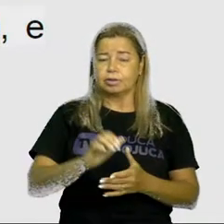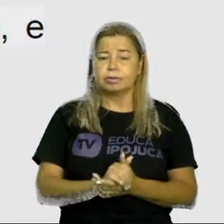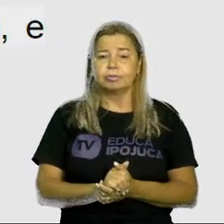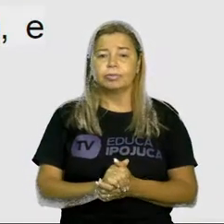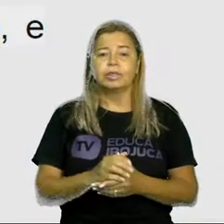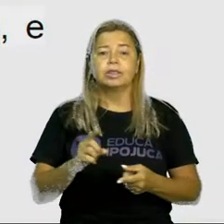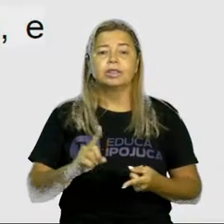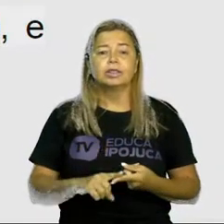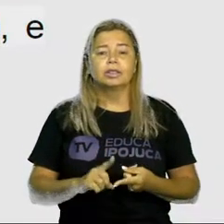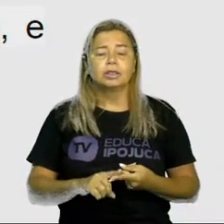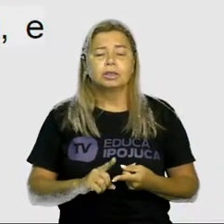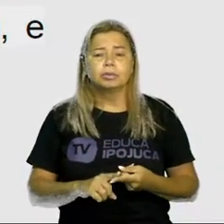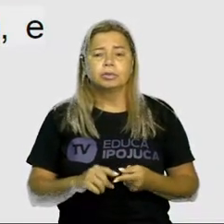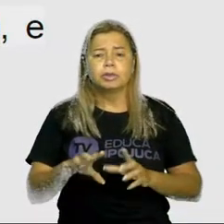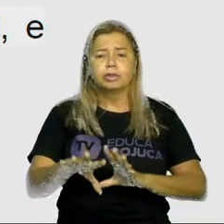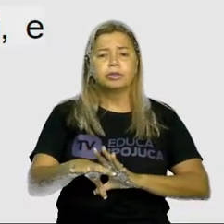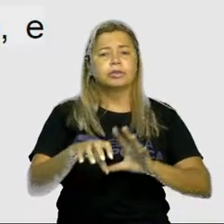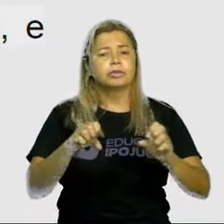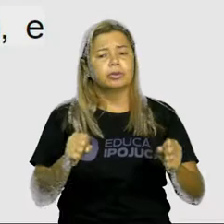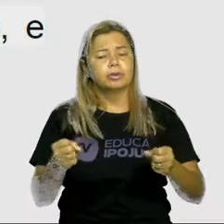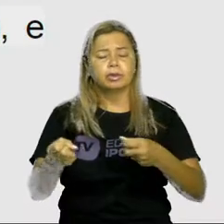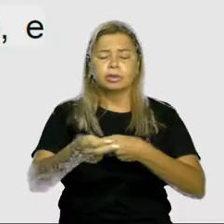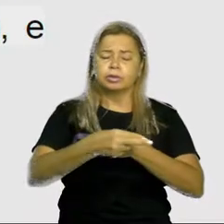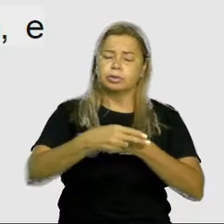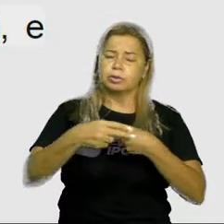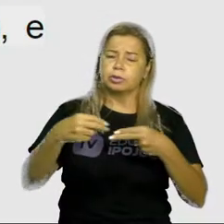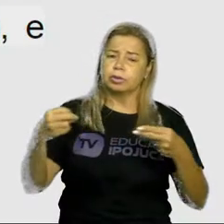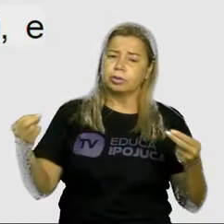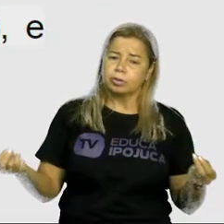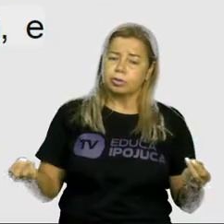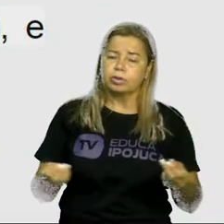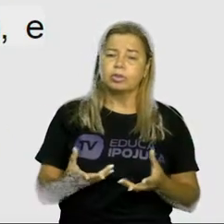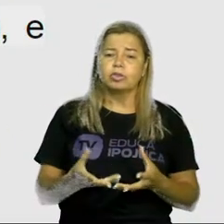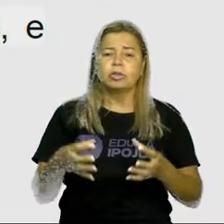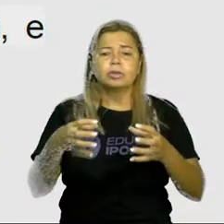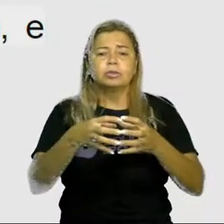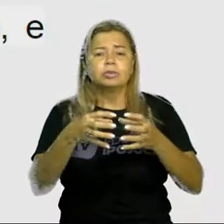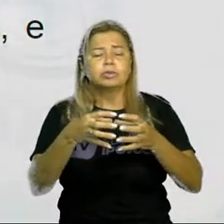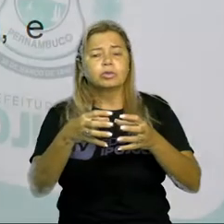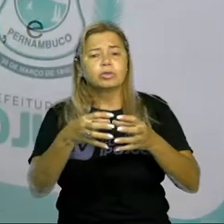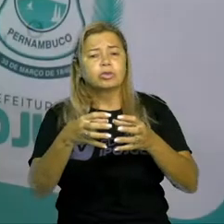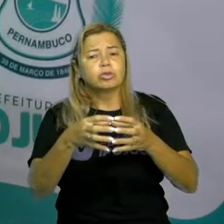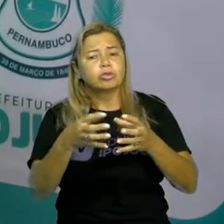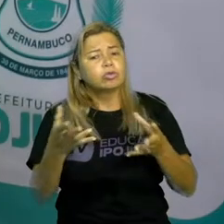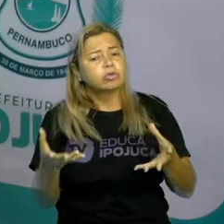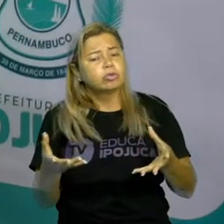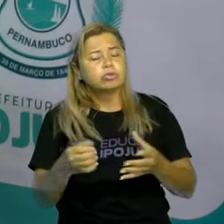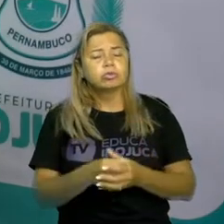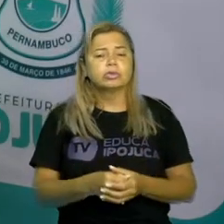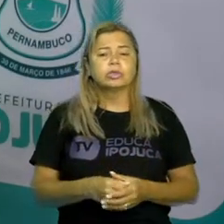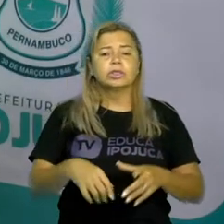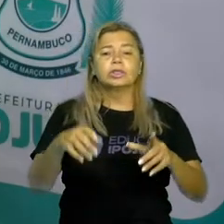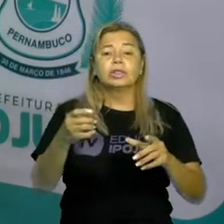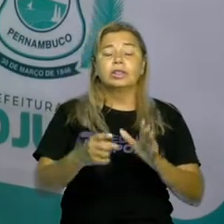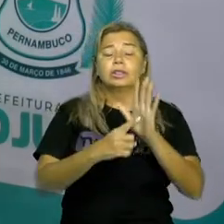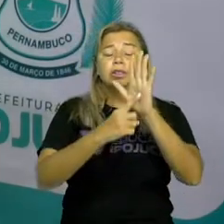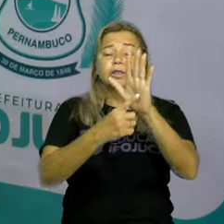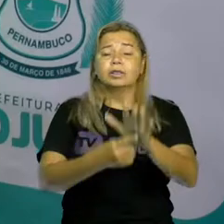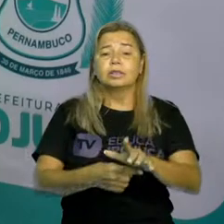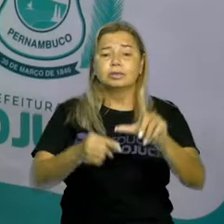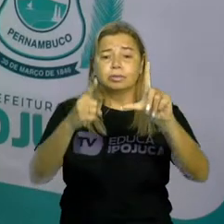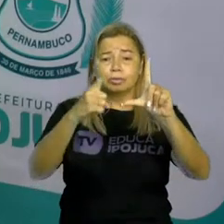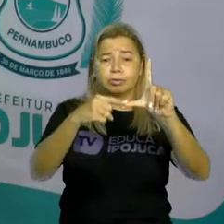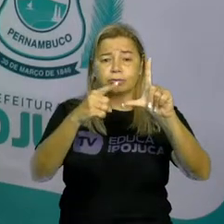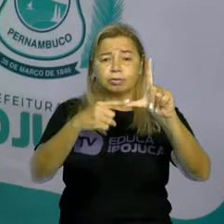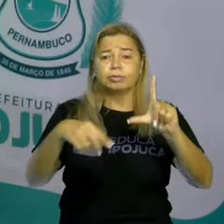elementos pertencentes ao conjunto de números reais e representado pela letra r e os números